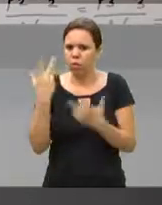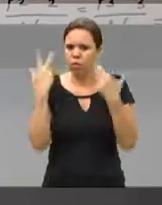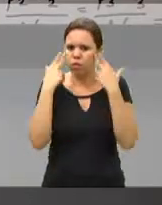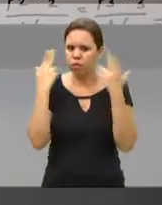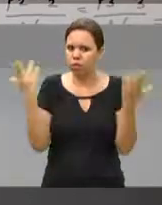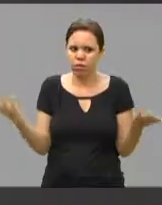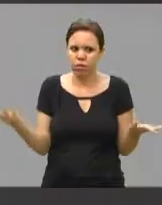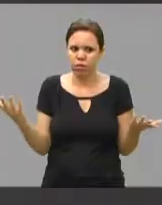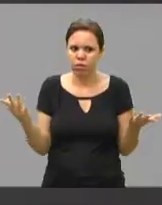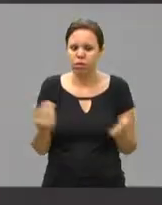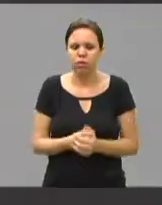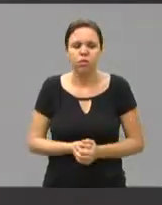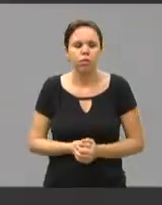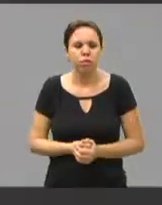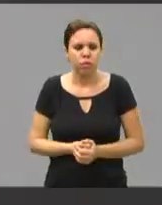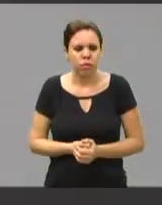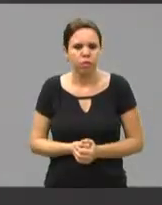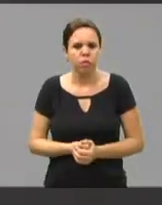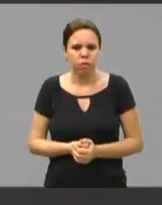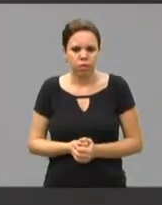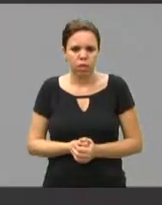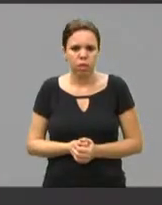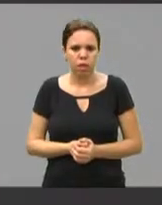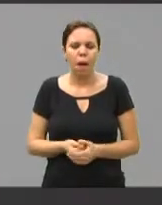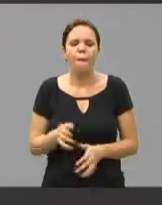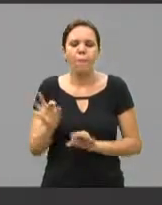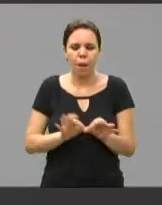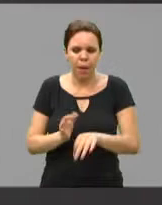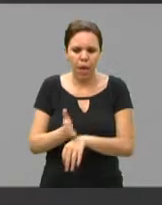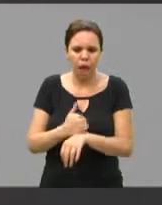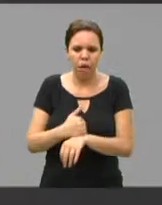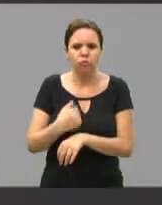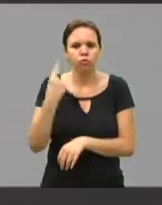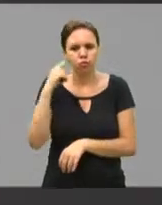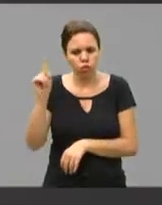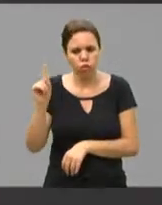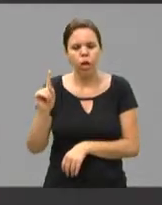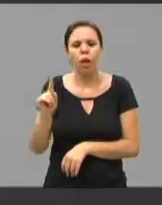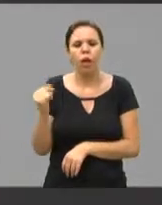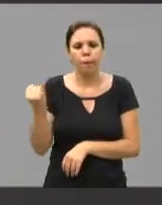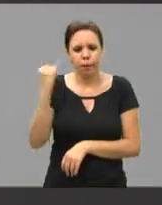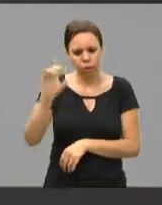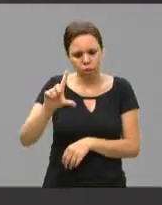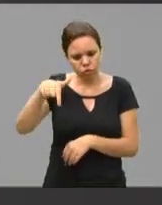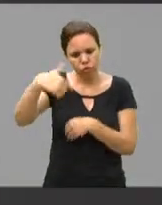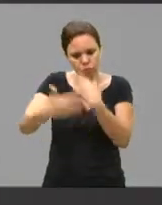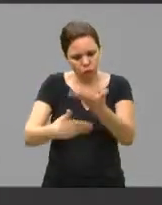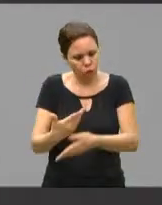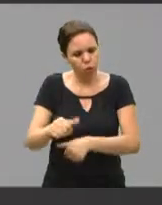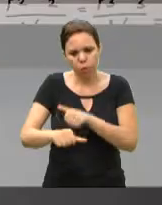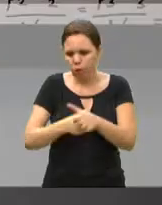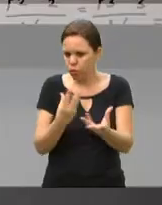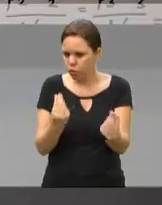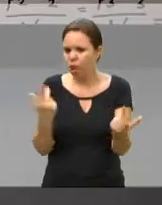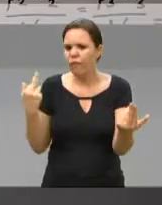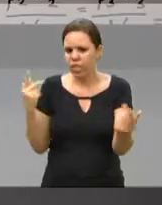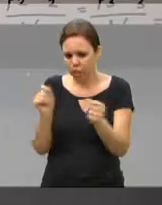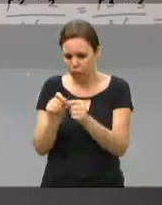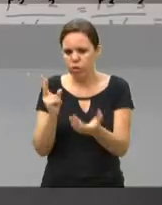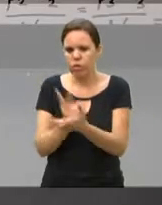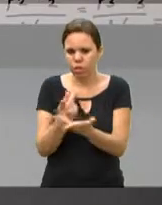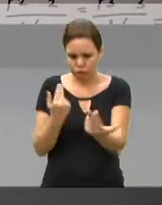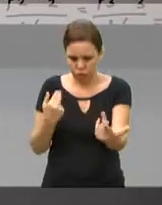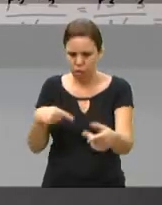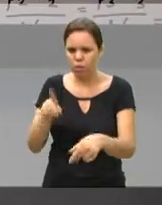né? Então ele tem que falar, é mais um dia, né? É um dia importante, mas a rotina não pode mudar muito, né? Está